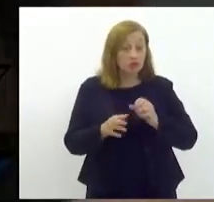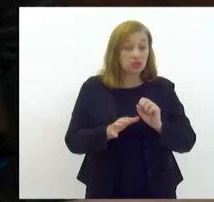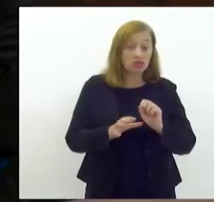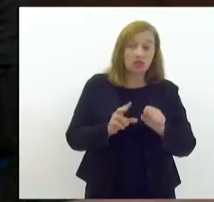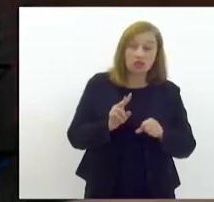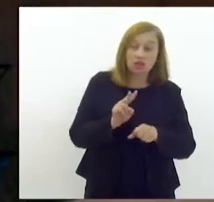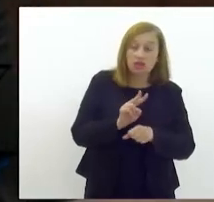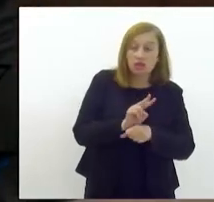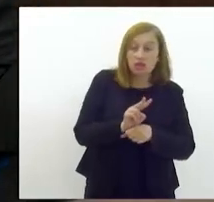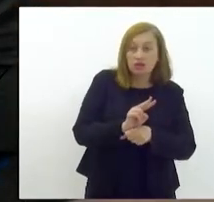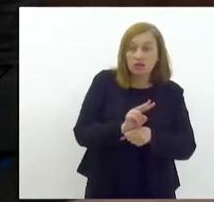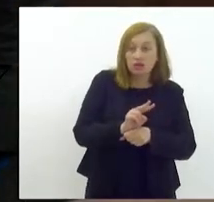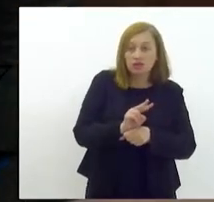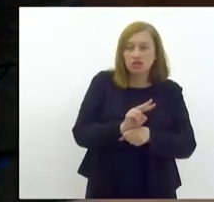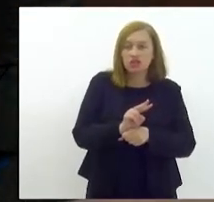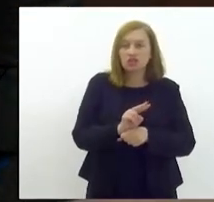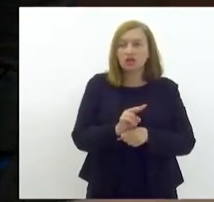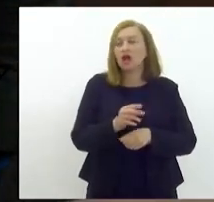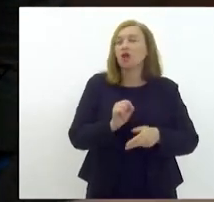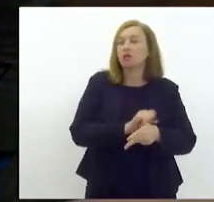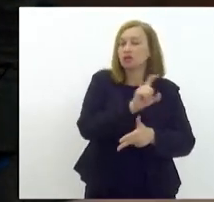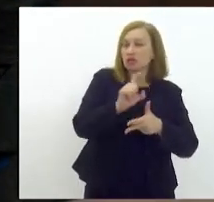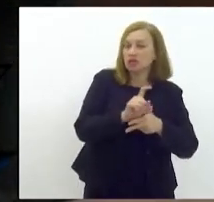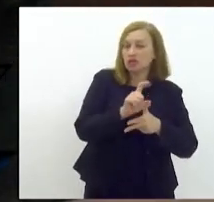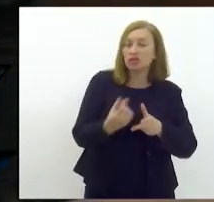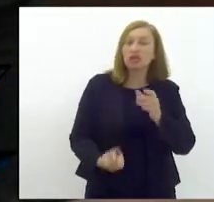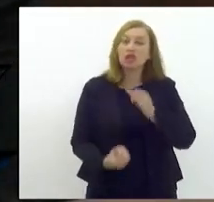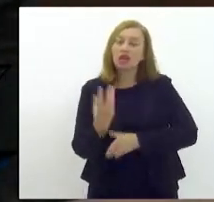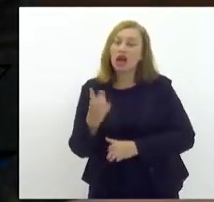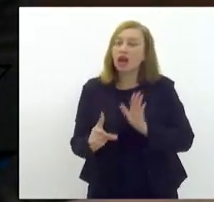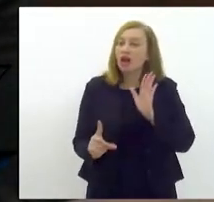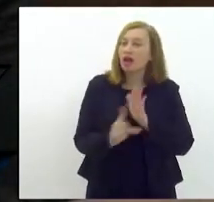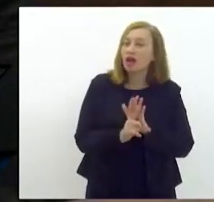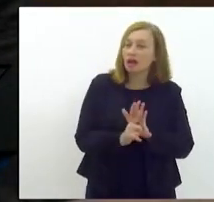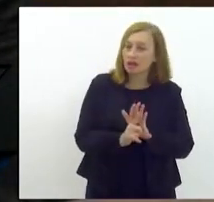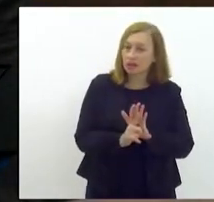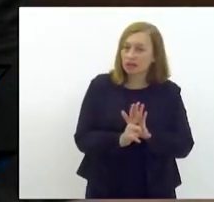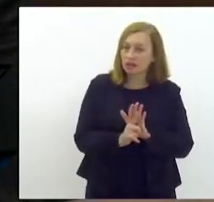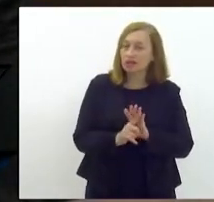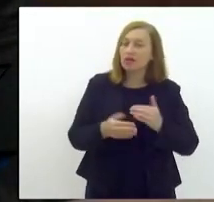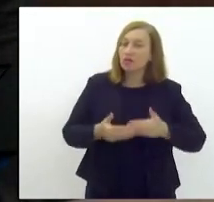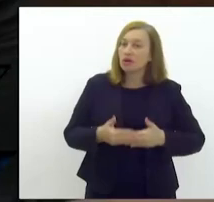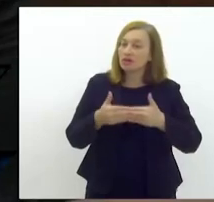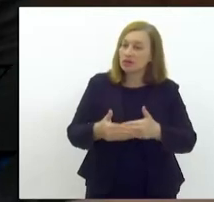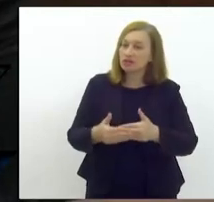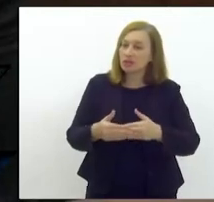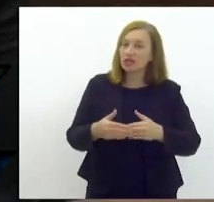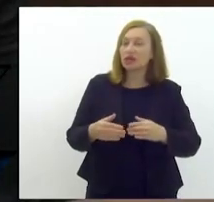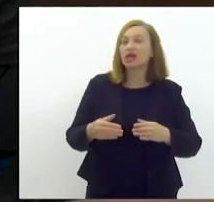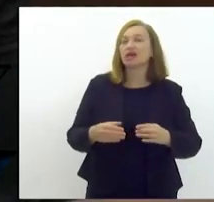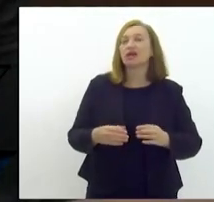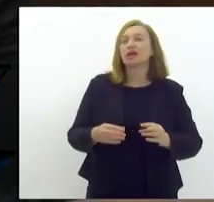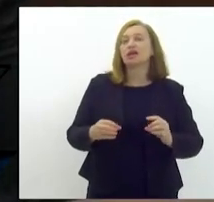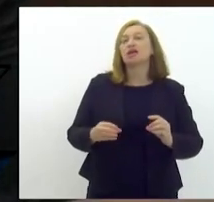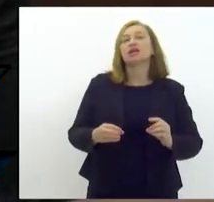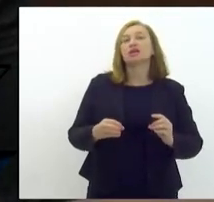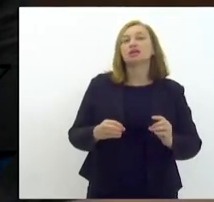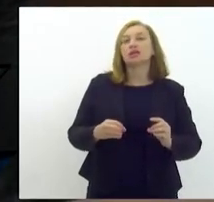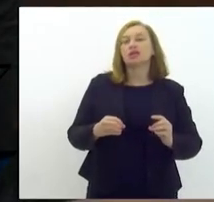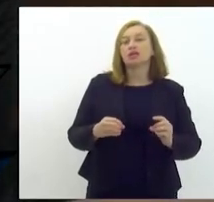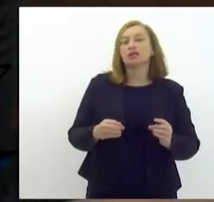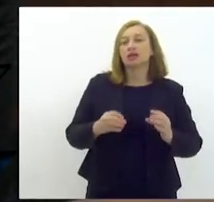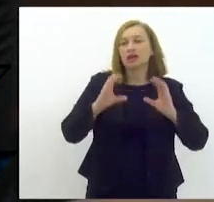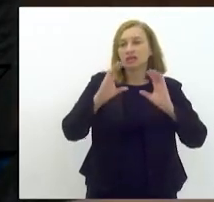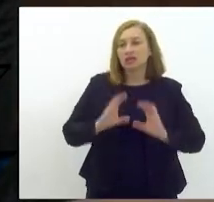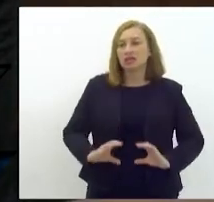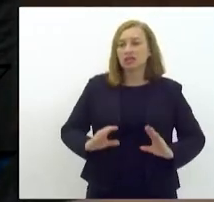a prerrogativa de formular leis para fazer avançar a cidadania plena de todas pessoas